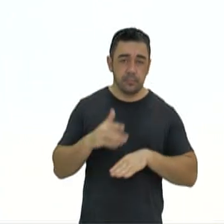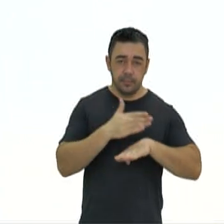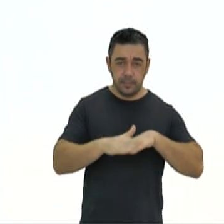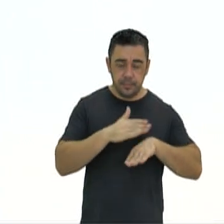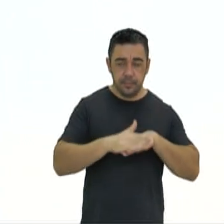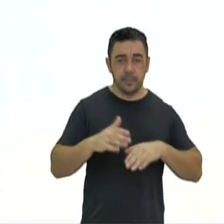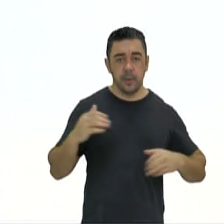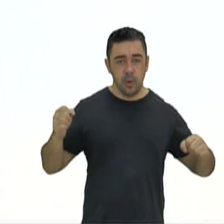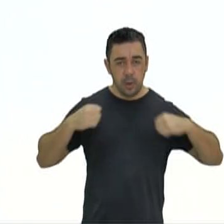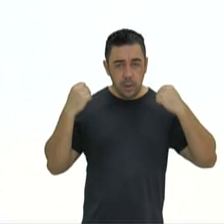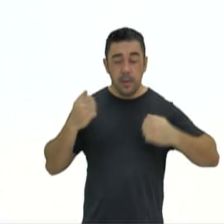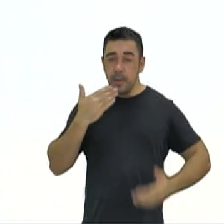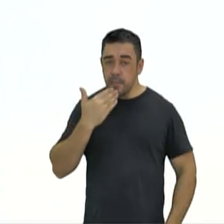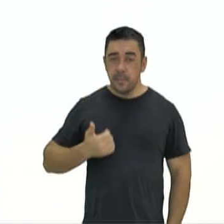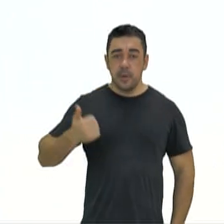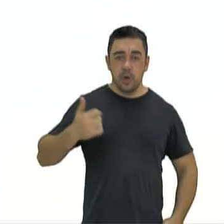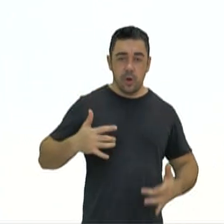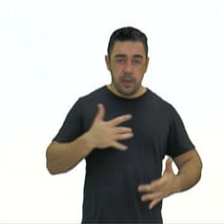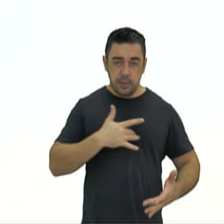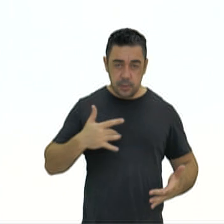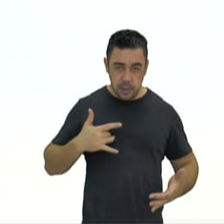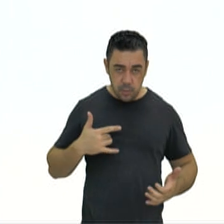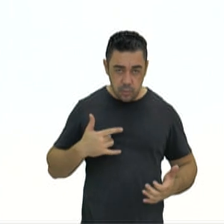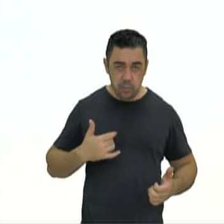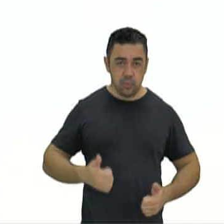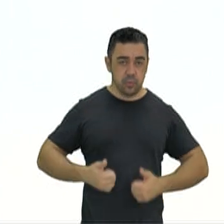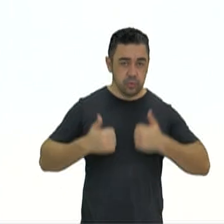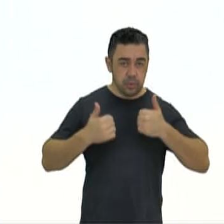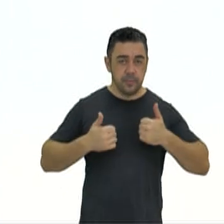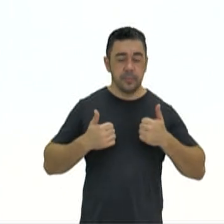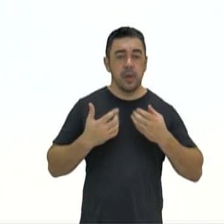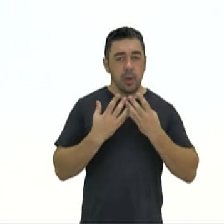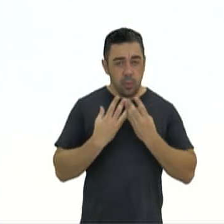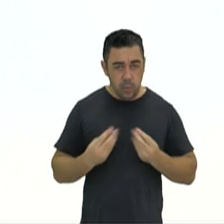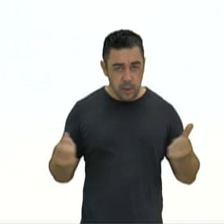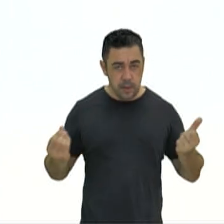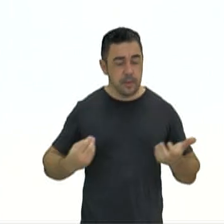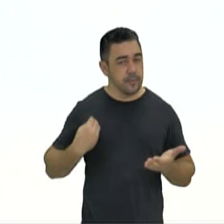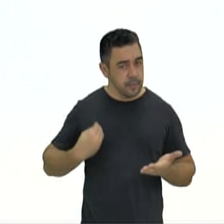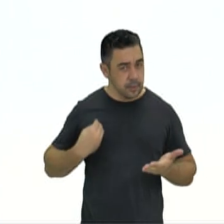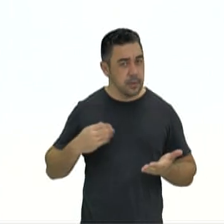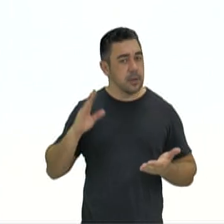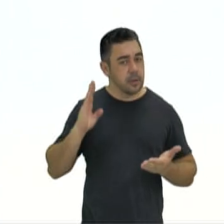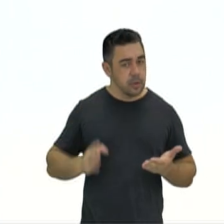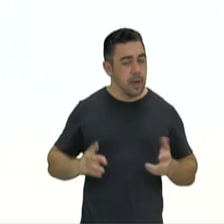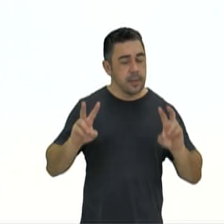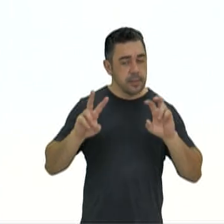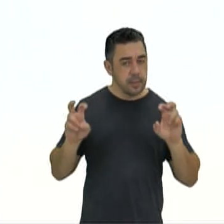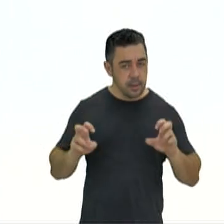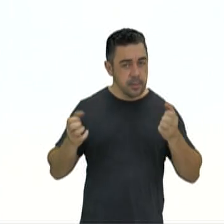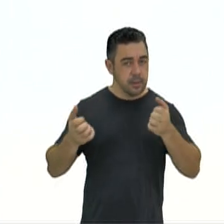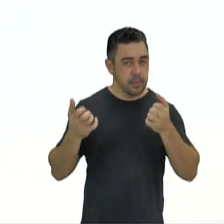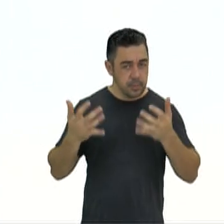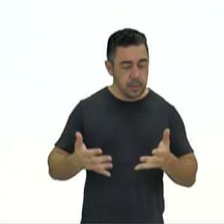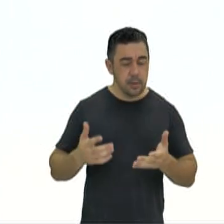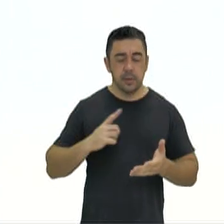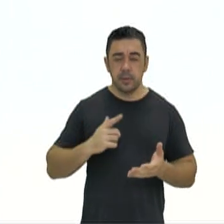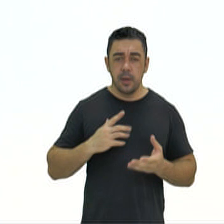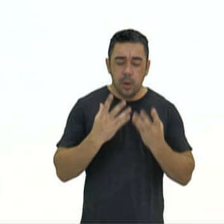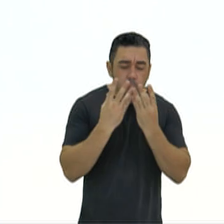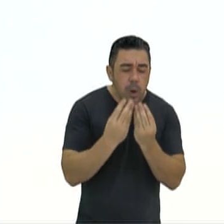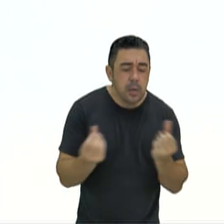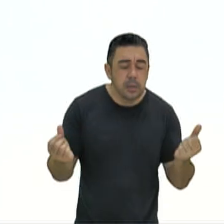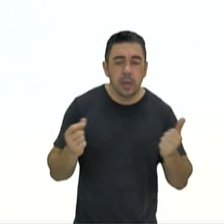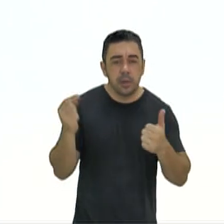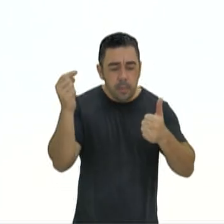de saúde relacionados à qualidade de vida. É um tema que nós já abordamos. Então, a qualidade de vida envolve vários aspectos da vida